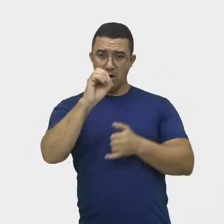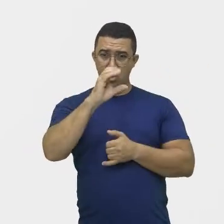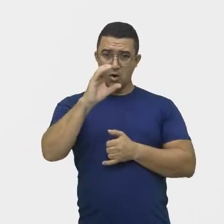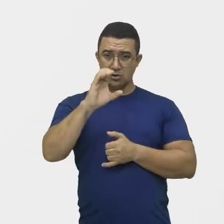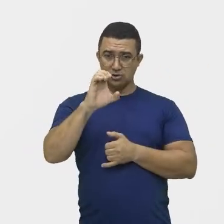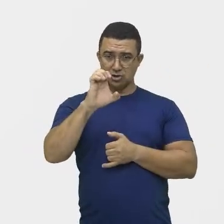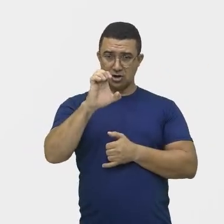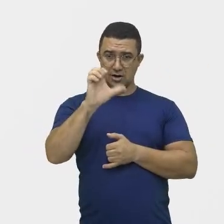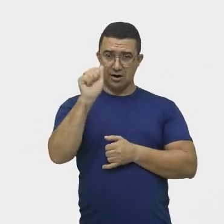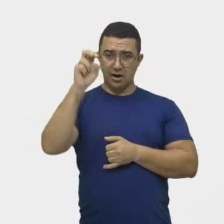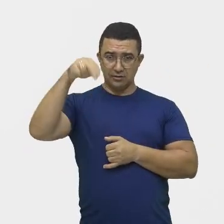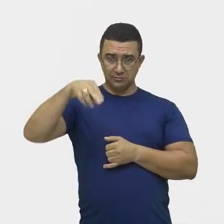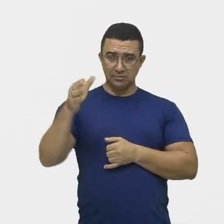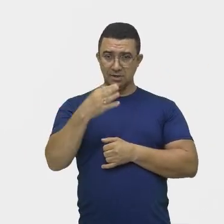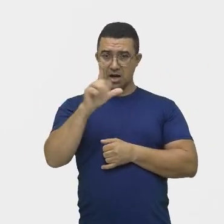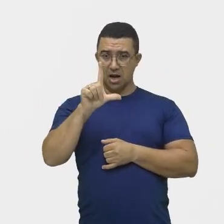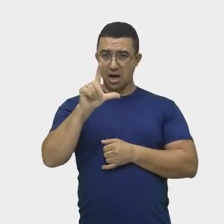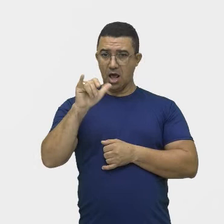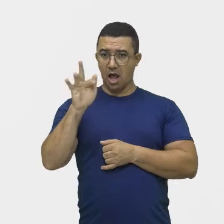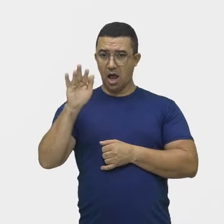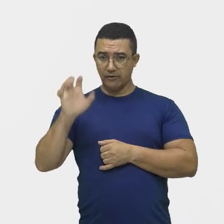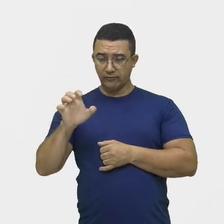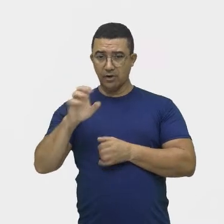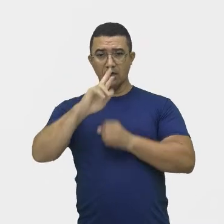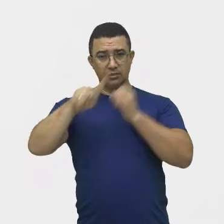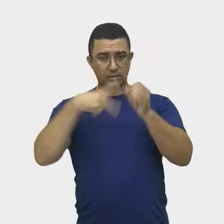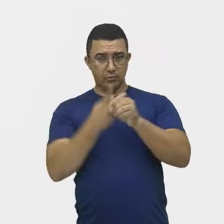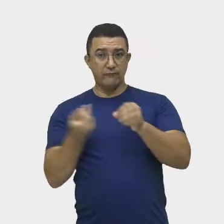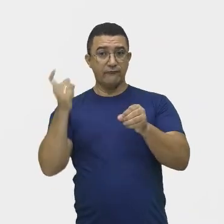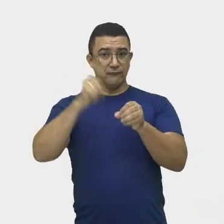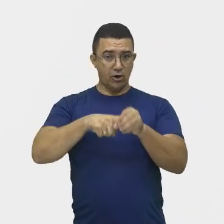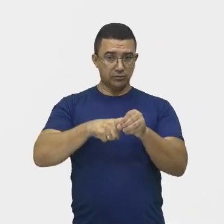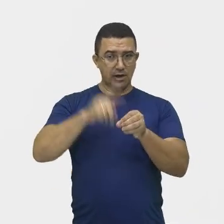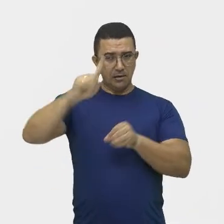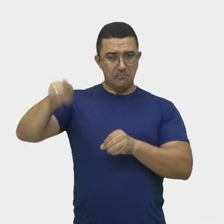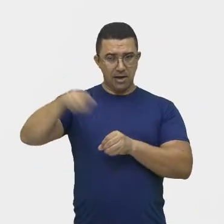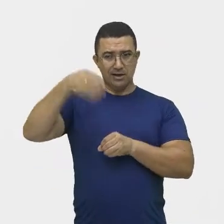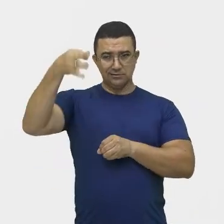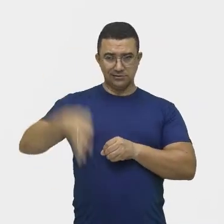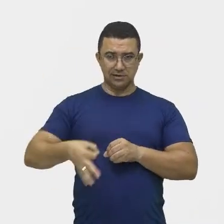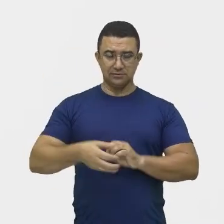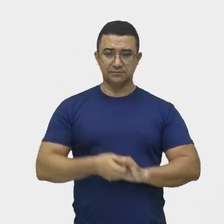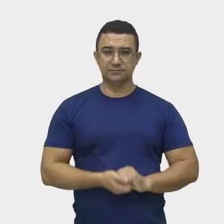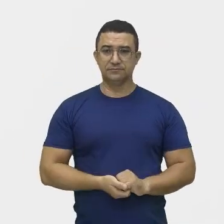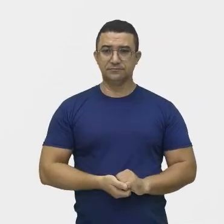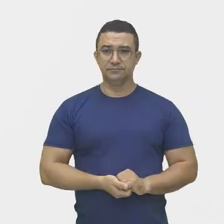aí, preencher corretamente, depois nós voltamos então com a correção.